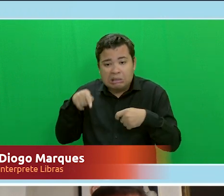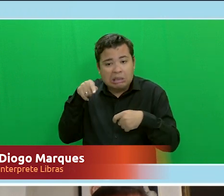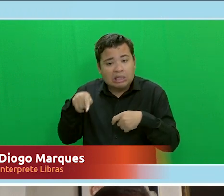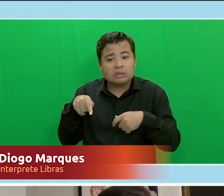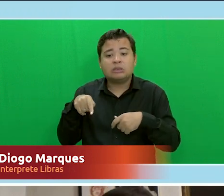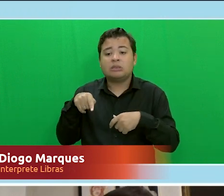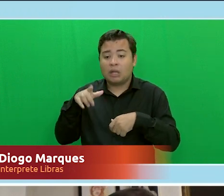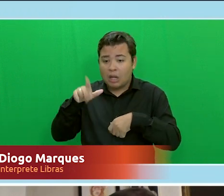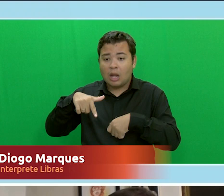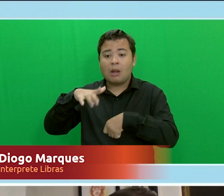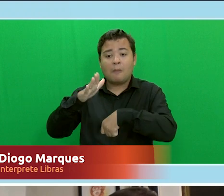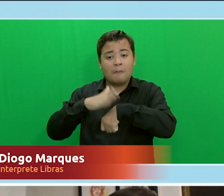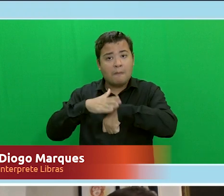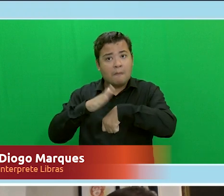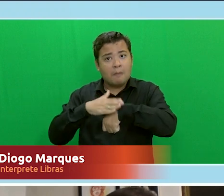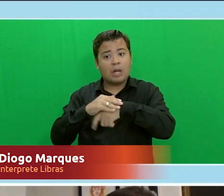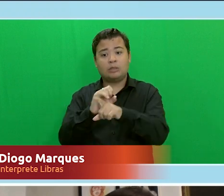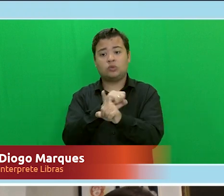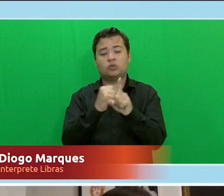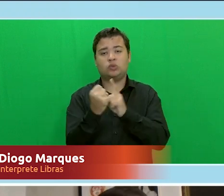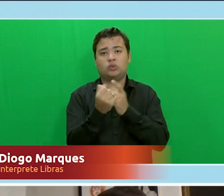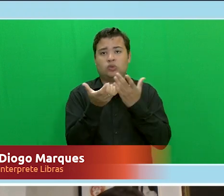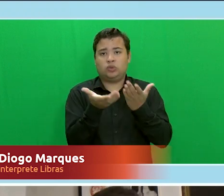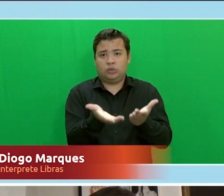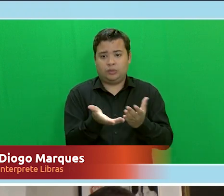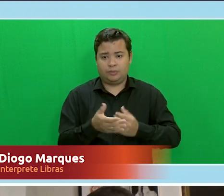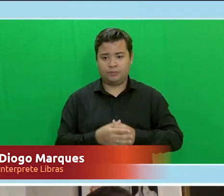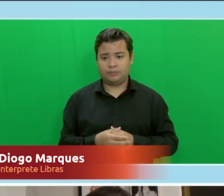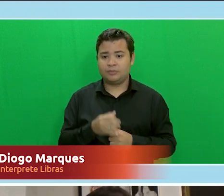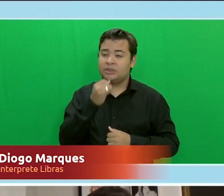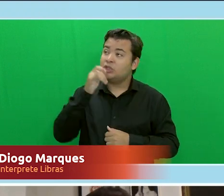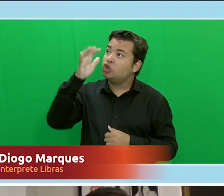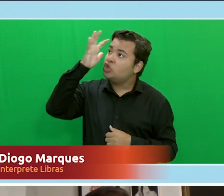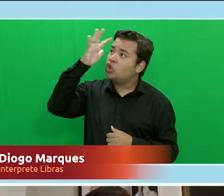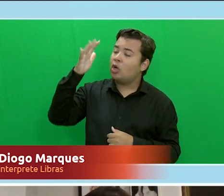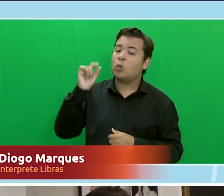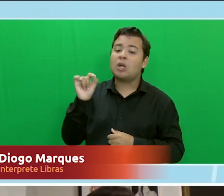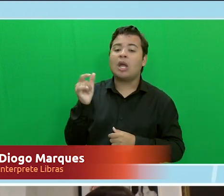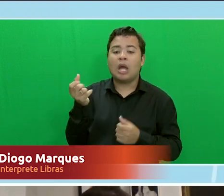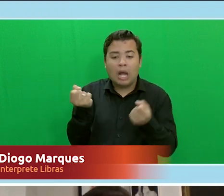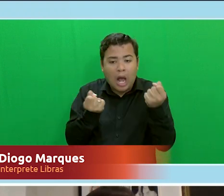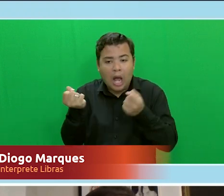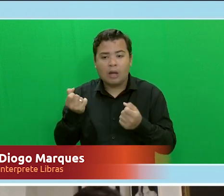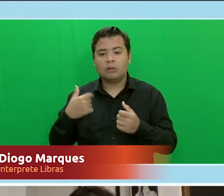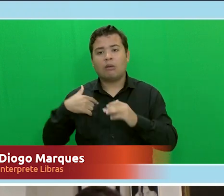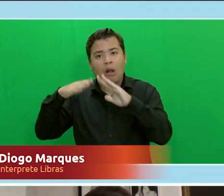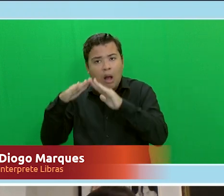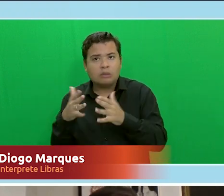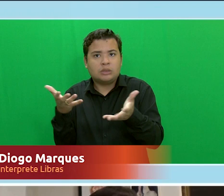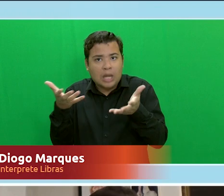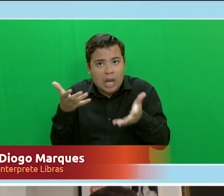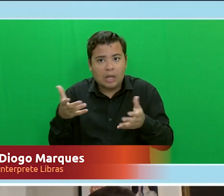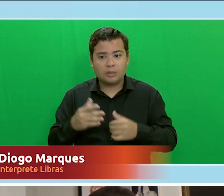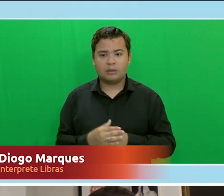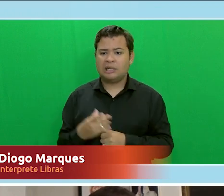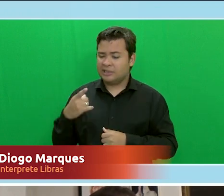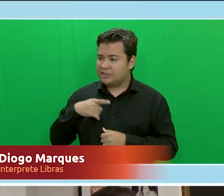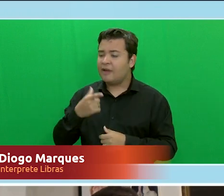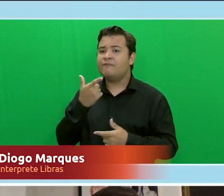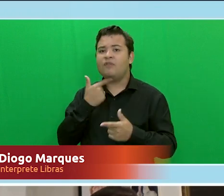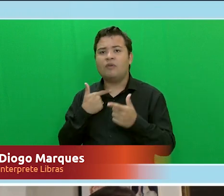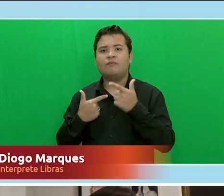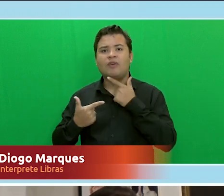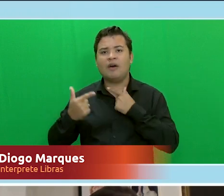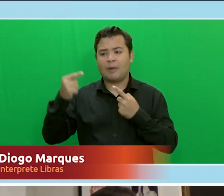necessidade que é criada dentro dessa nossa sociedade. Vai pegar os sonhos, é ter um carro, é ter uma casa, enfim, é uma série